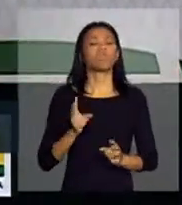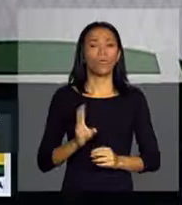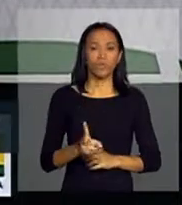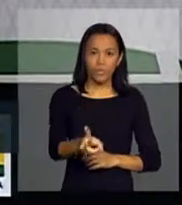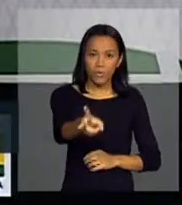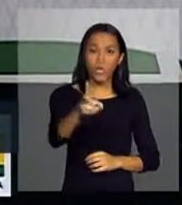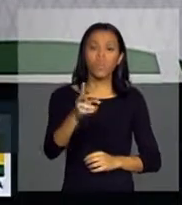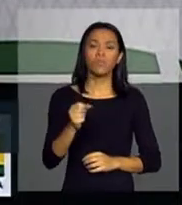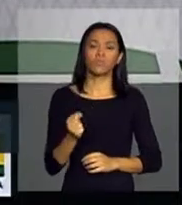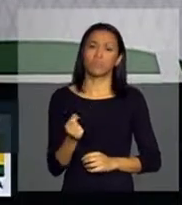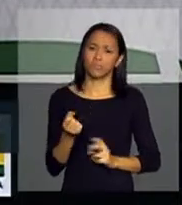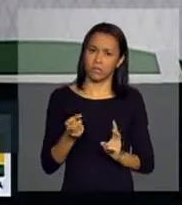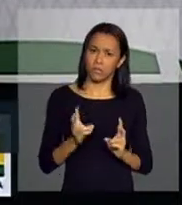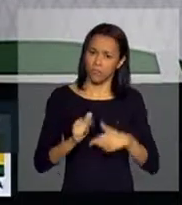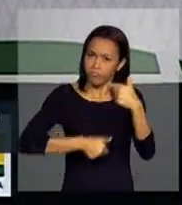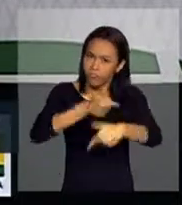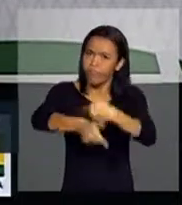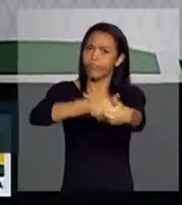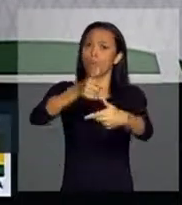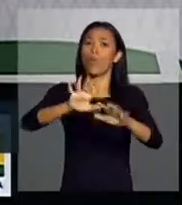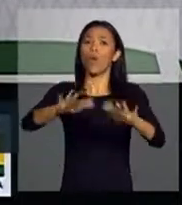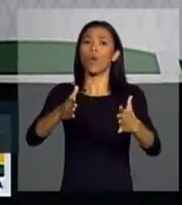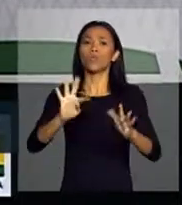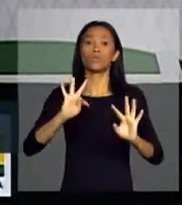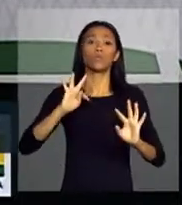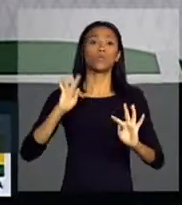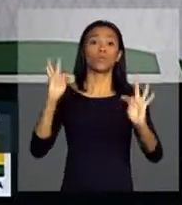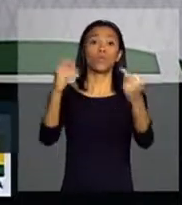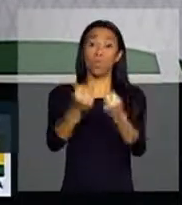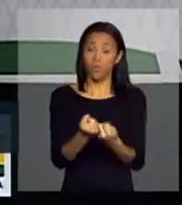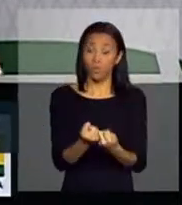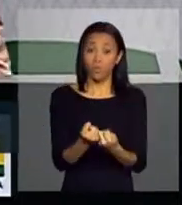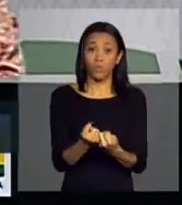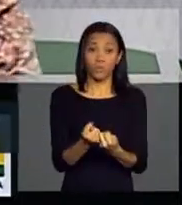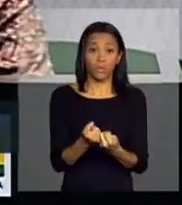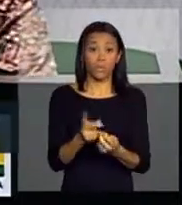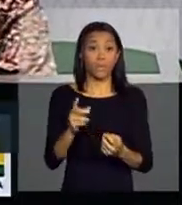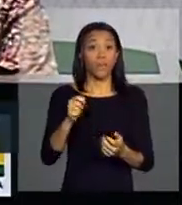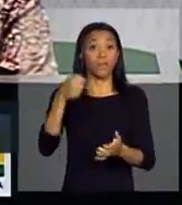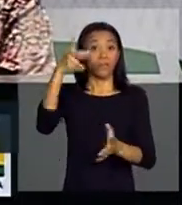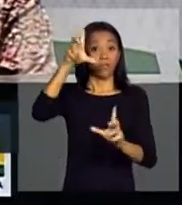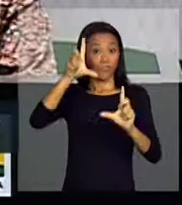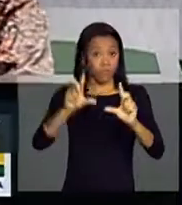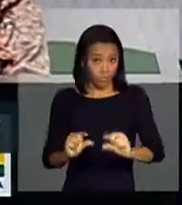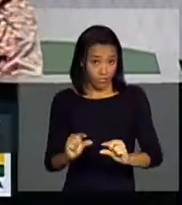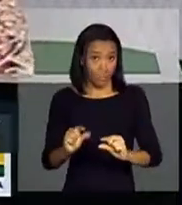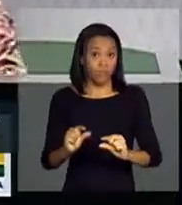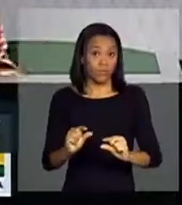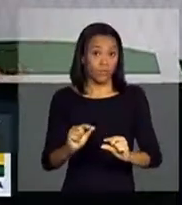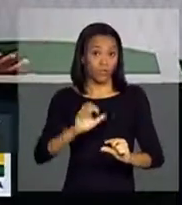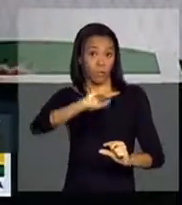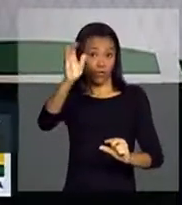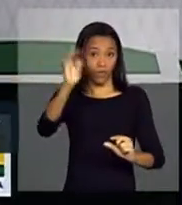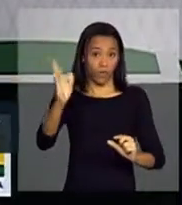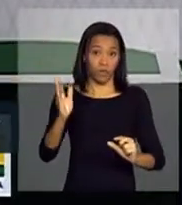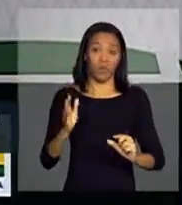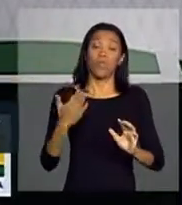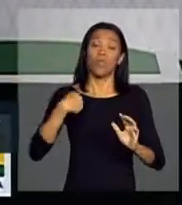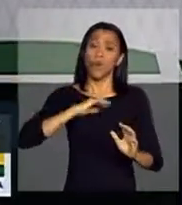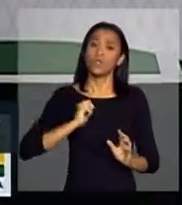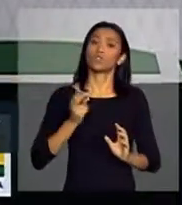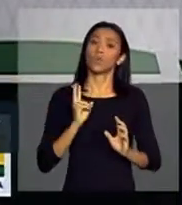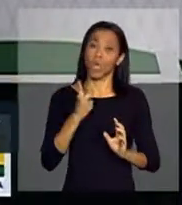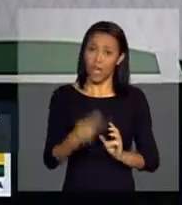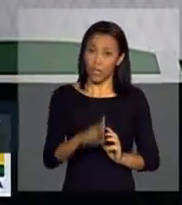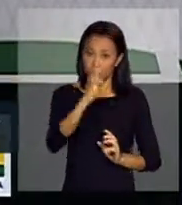a capacidade quando todo mundo eleva imposto de reduzi-los nós mantivemos a